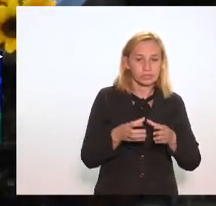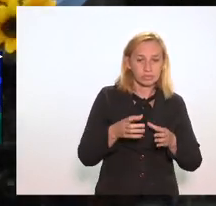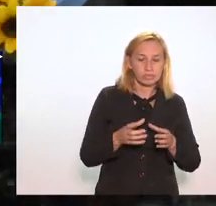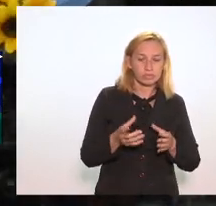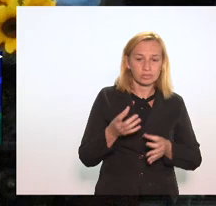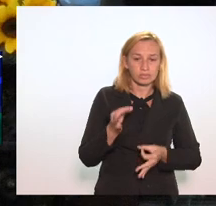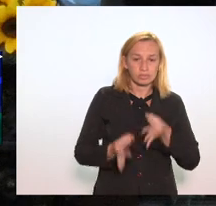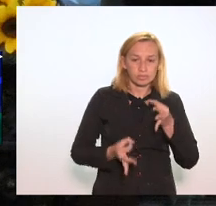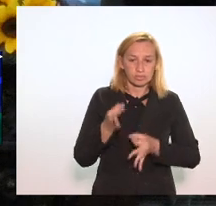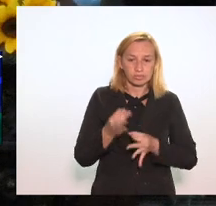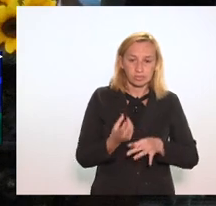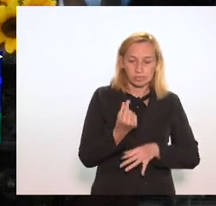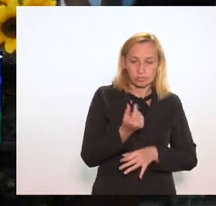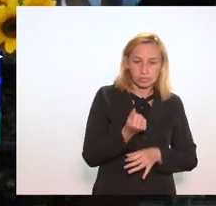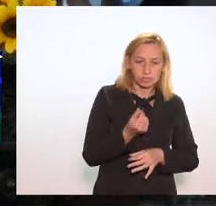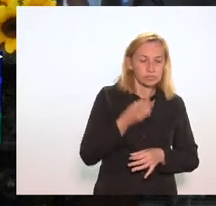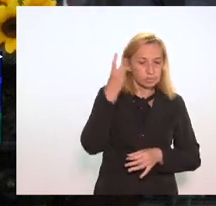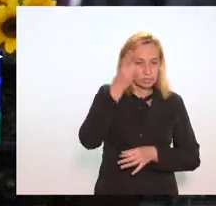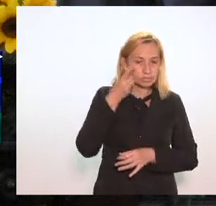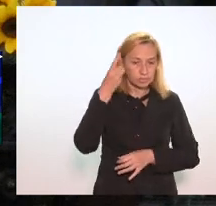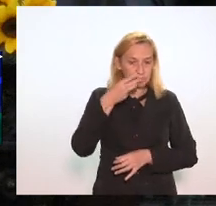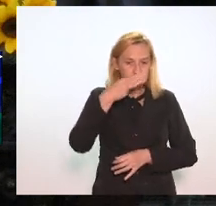Deputado Luiz Paulo